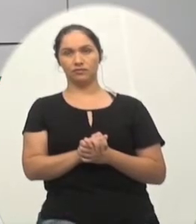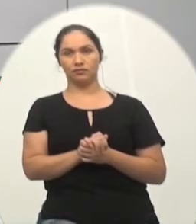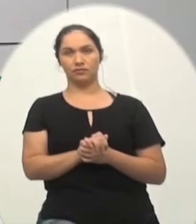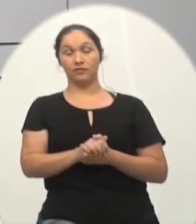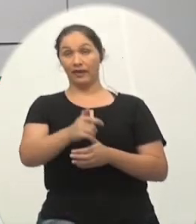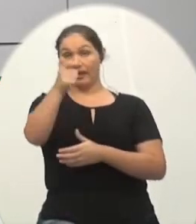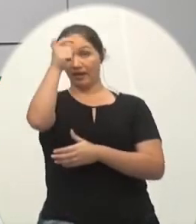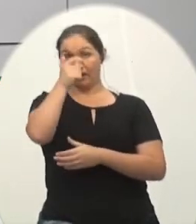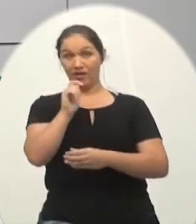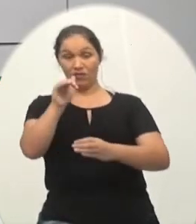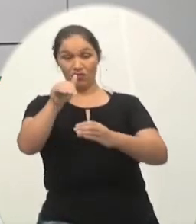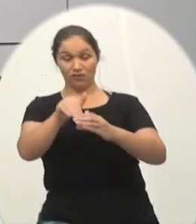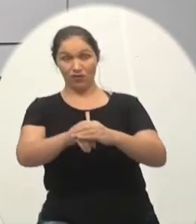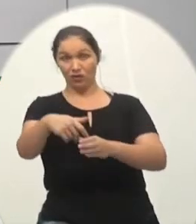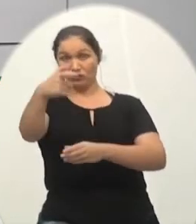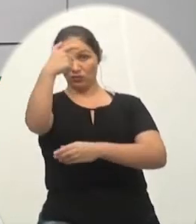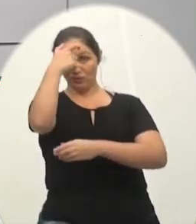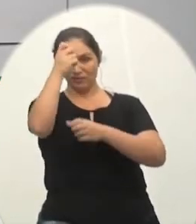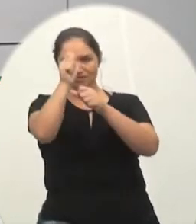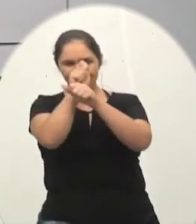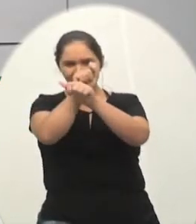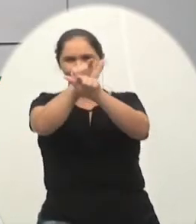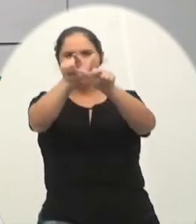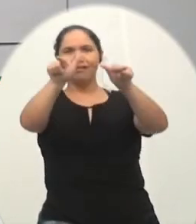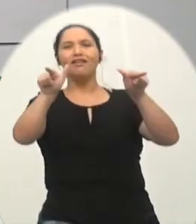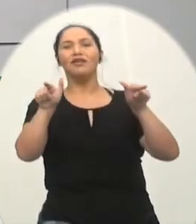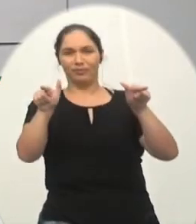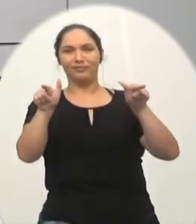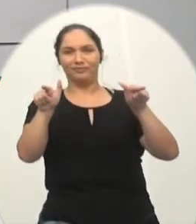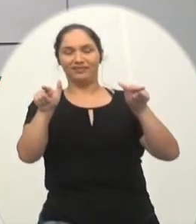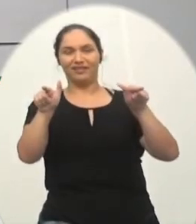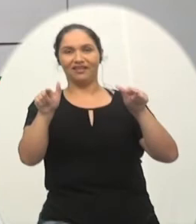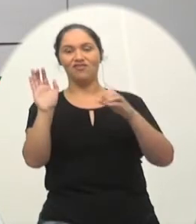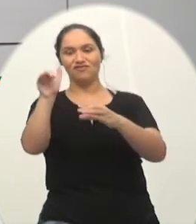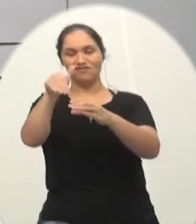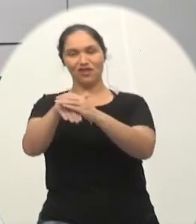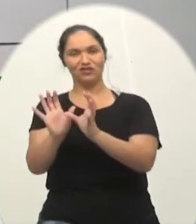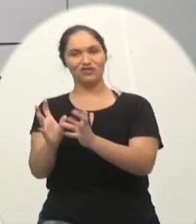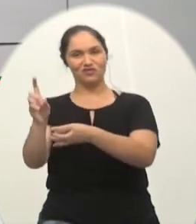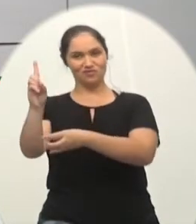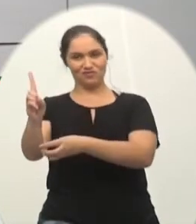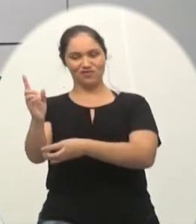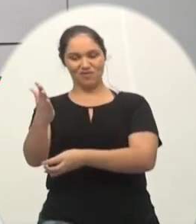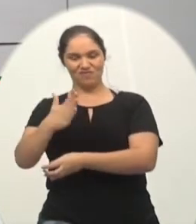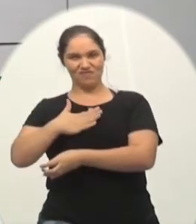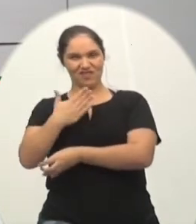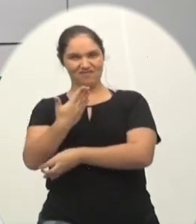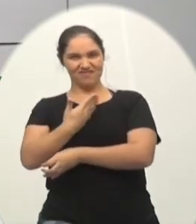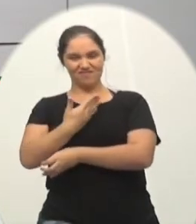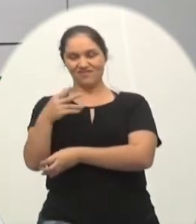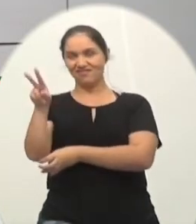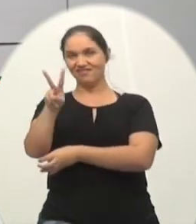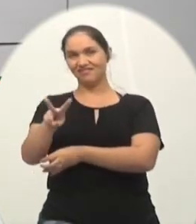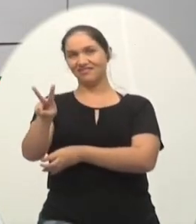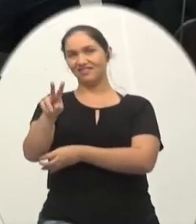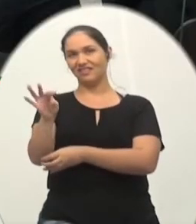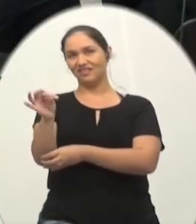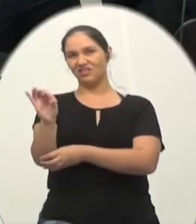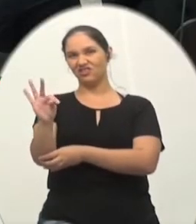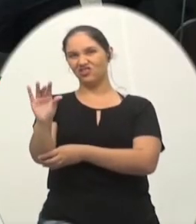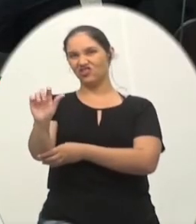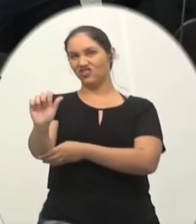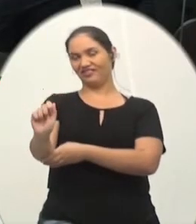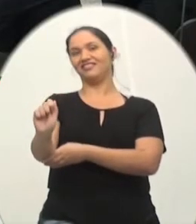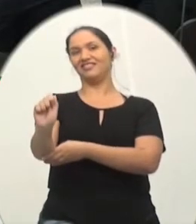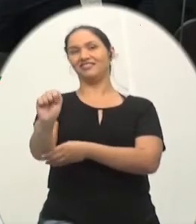Eu voto pela minha consciência, voto chapa 1, meu amigo vereador Tita Belloli.